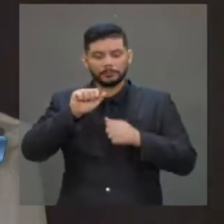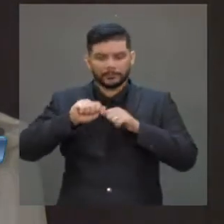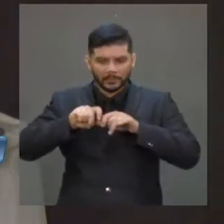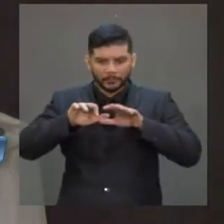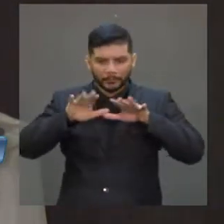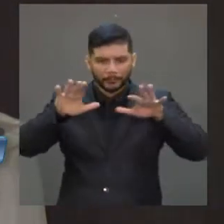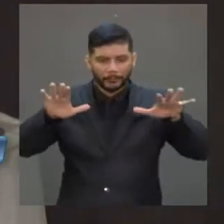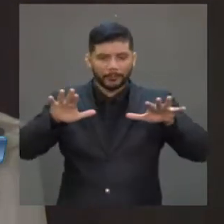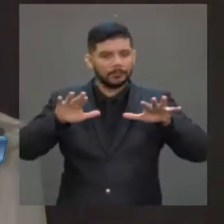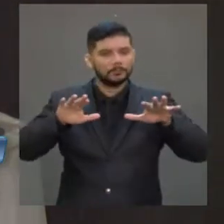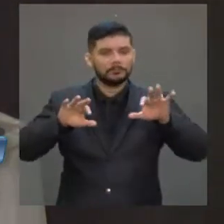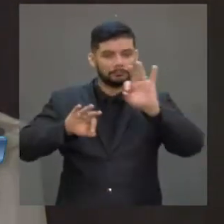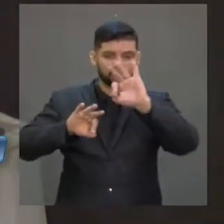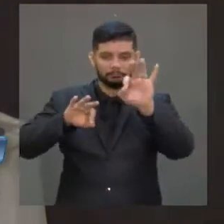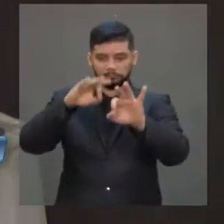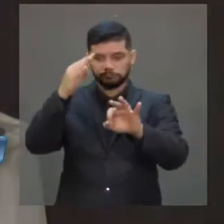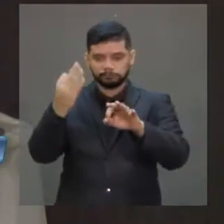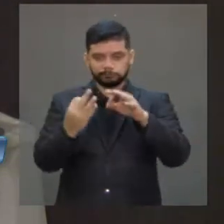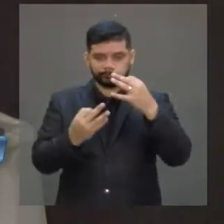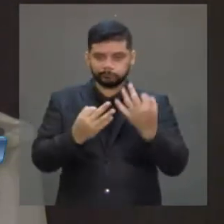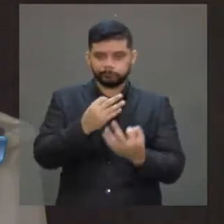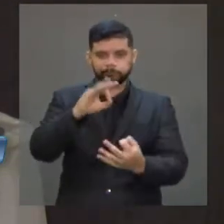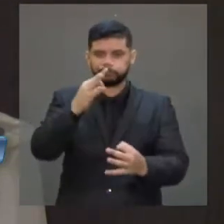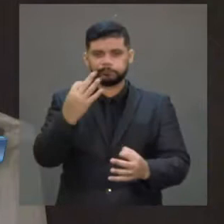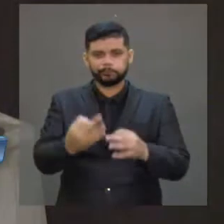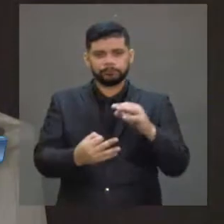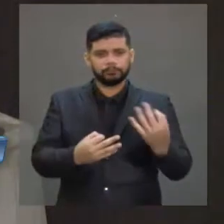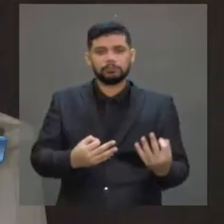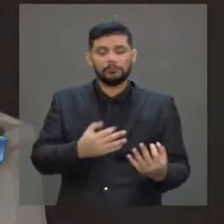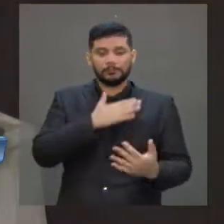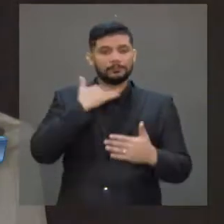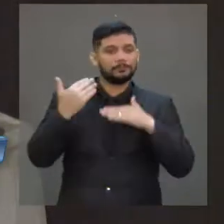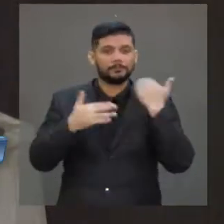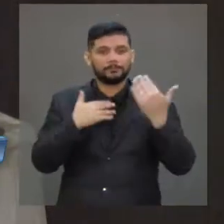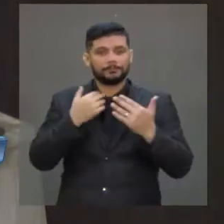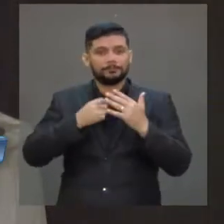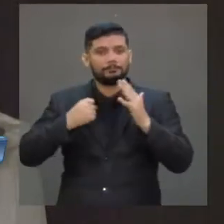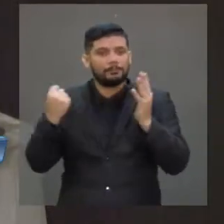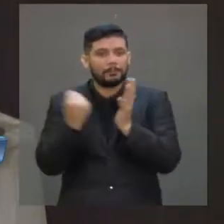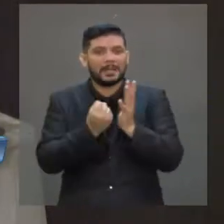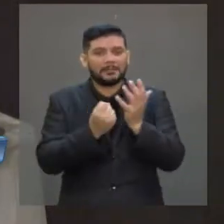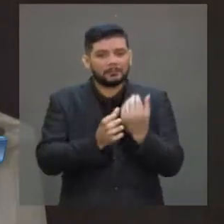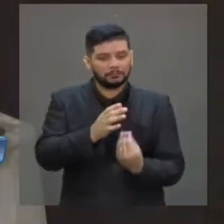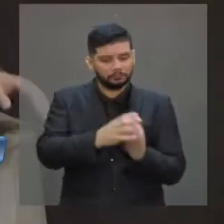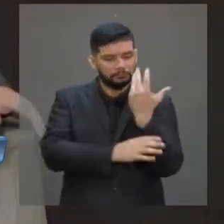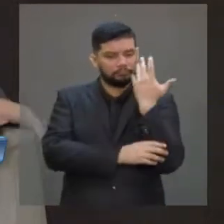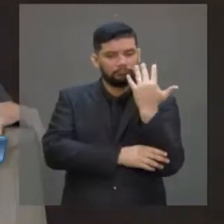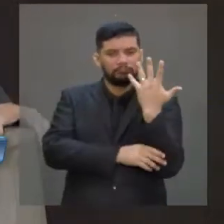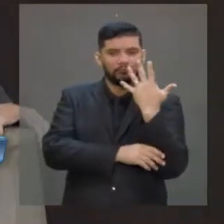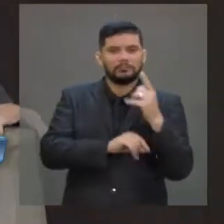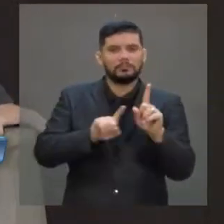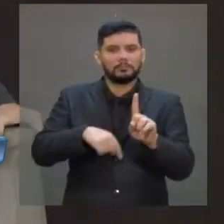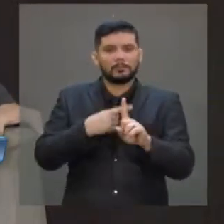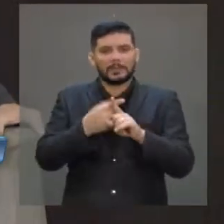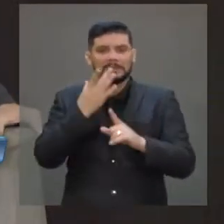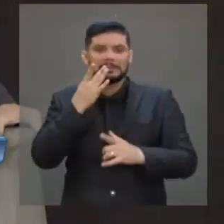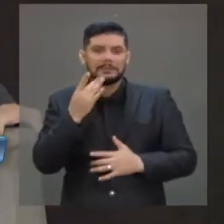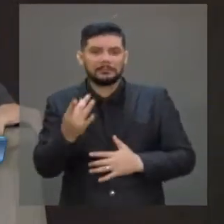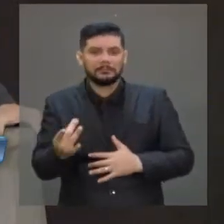abelhas, impactam a apicultura e a polinização, e nós temos que nos